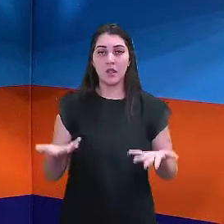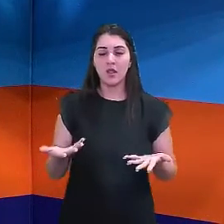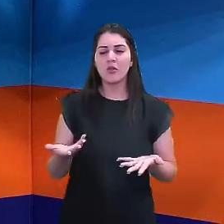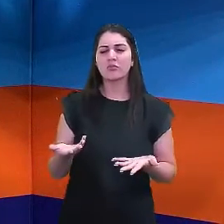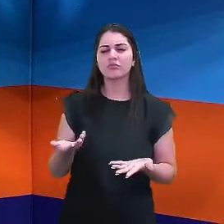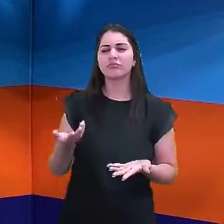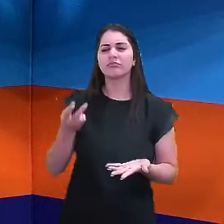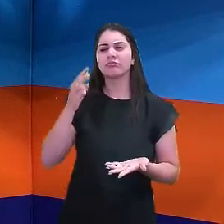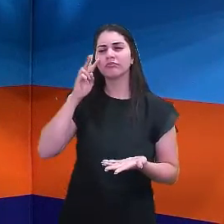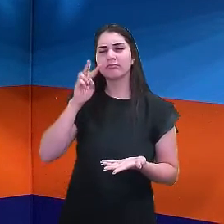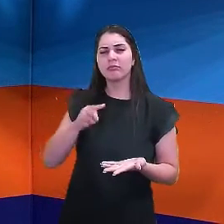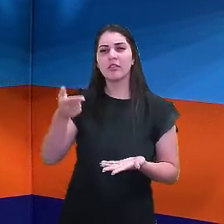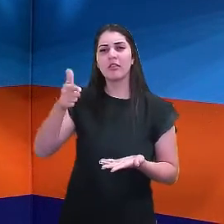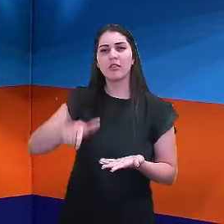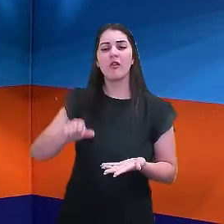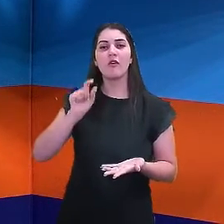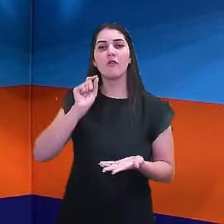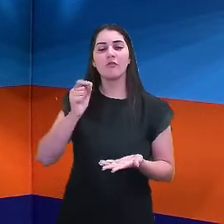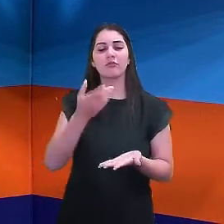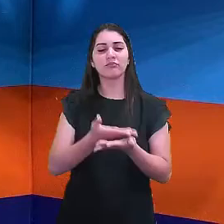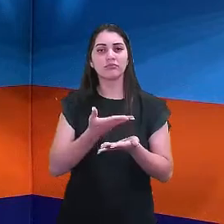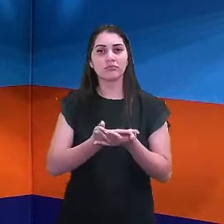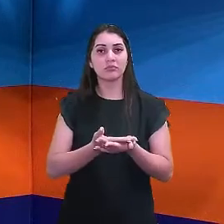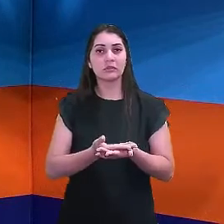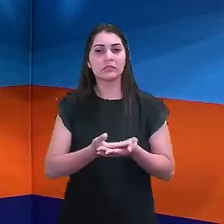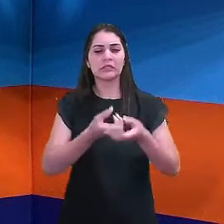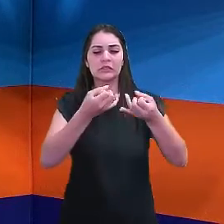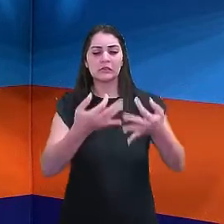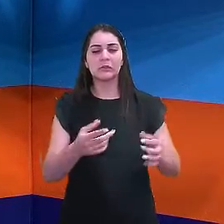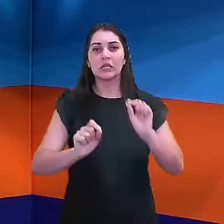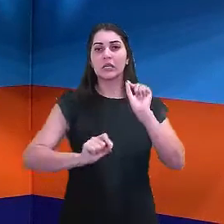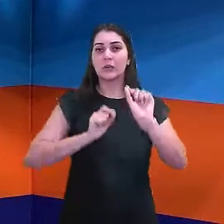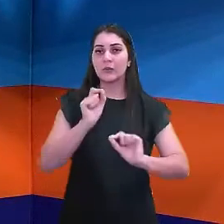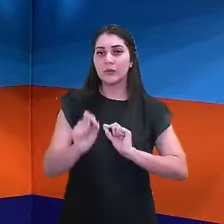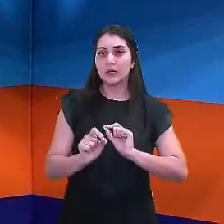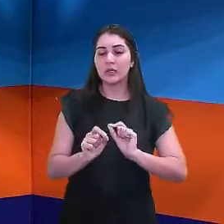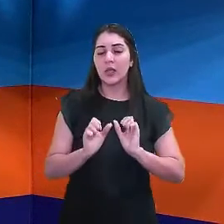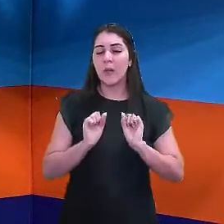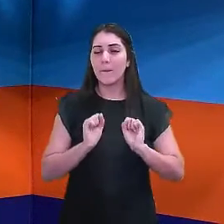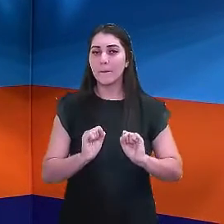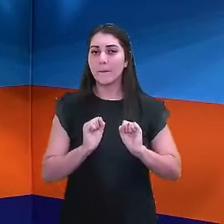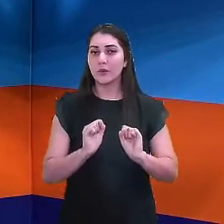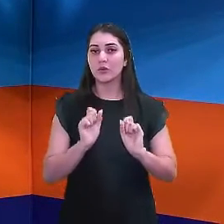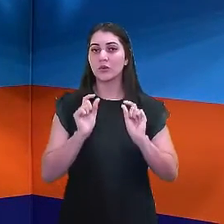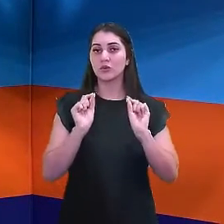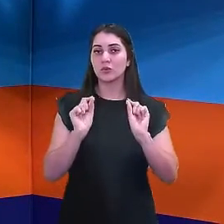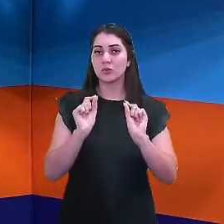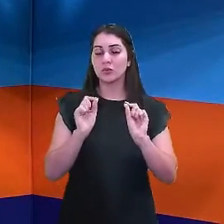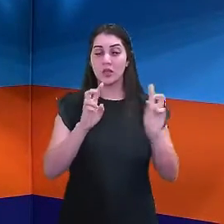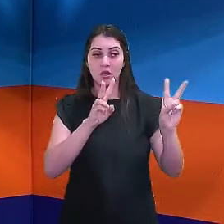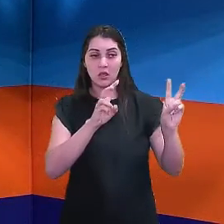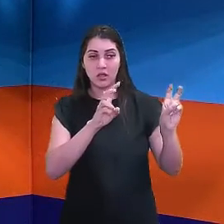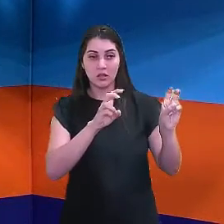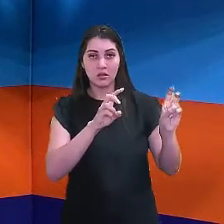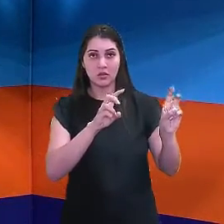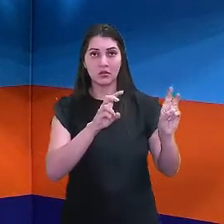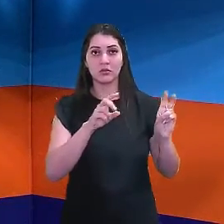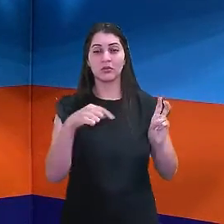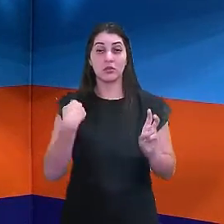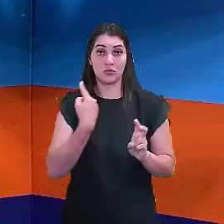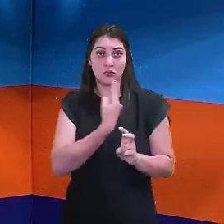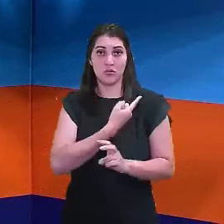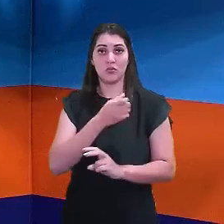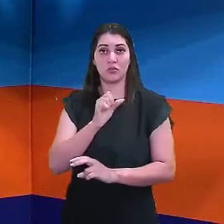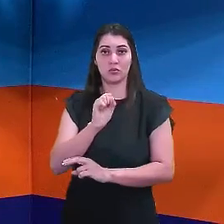nossa revisão da aula, certo? É justamente falando sobre esse poderoso assunto que é o